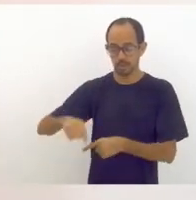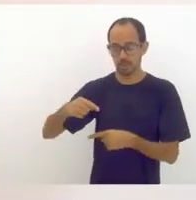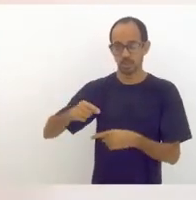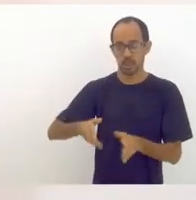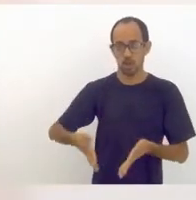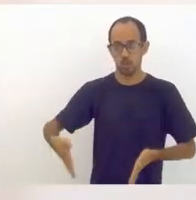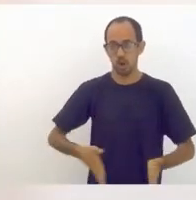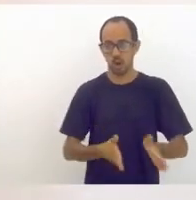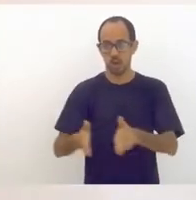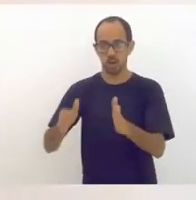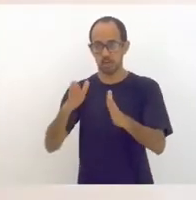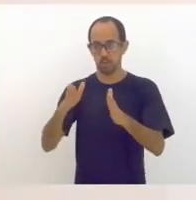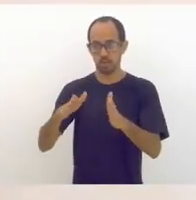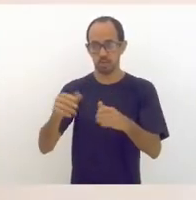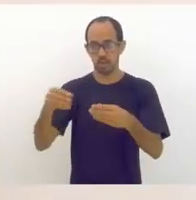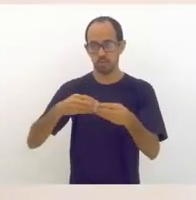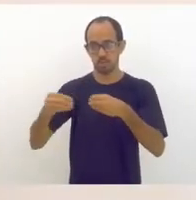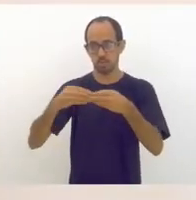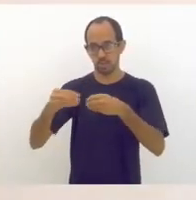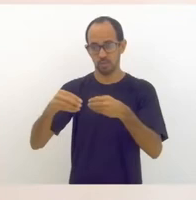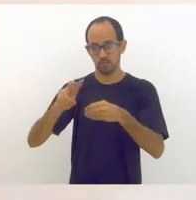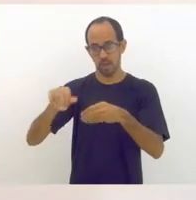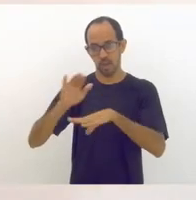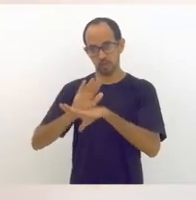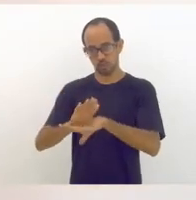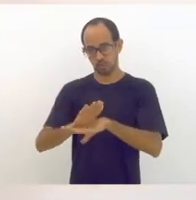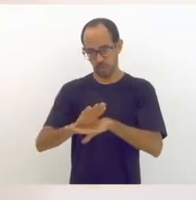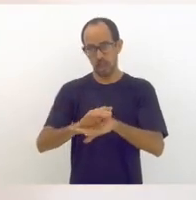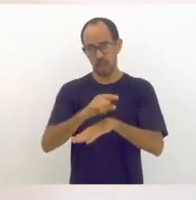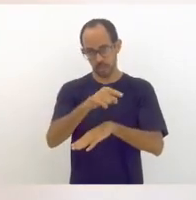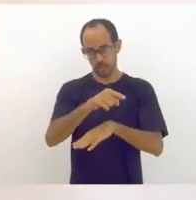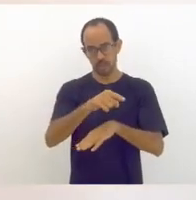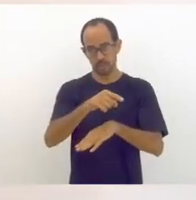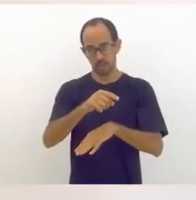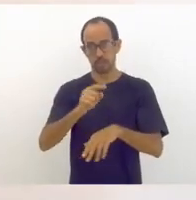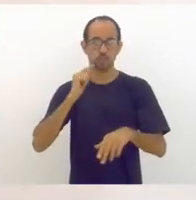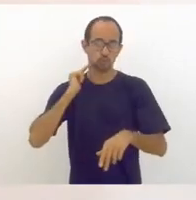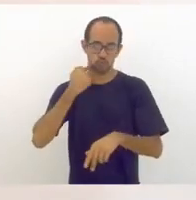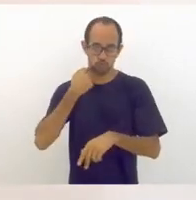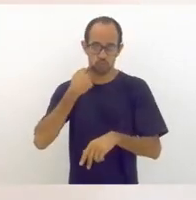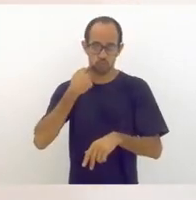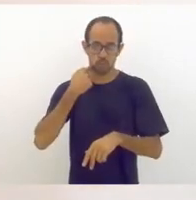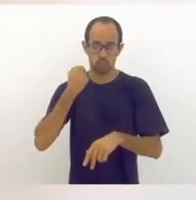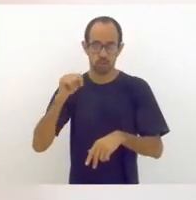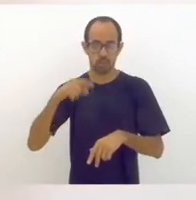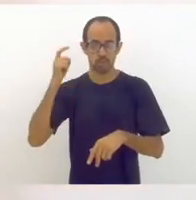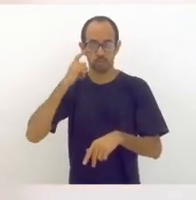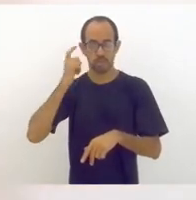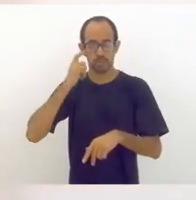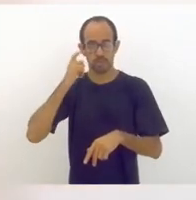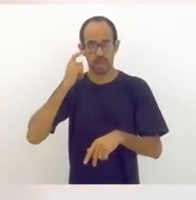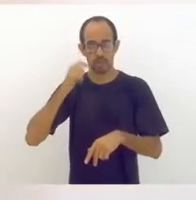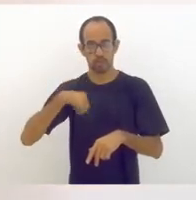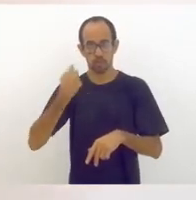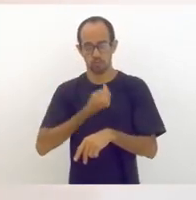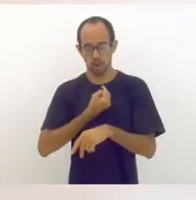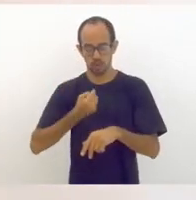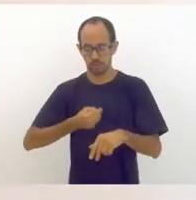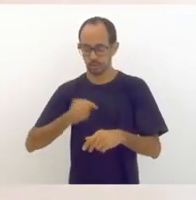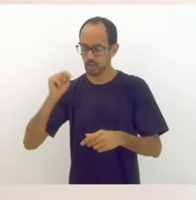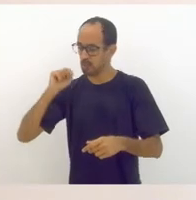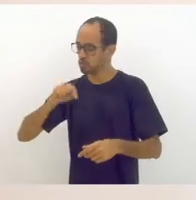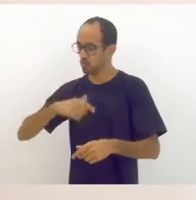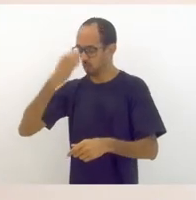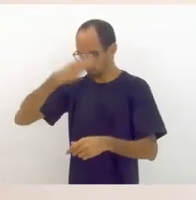e flexibilização vão ajudar esses setores, esses e outros poluidores. Em vez de pensar que nós estamos numa época do antropoceno, da